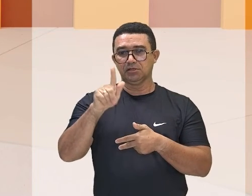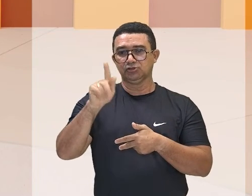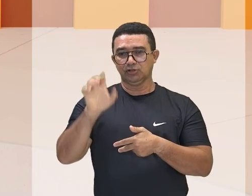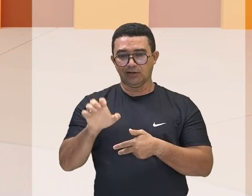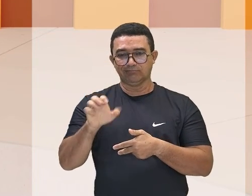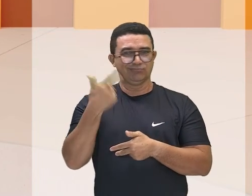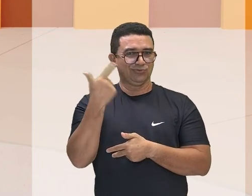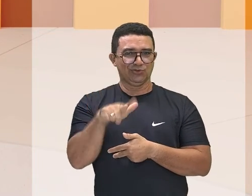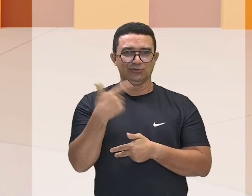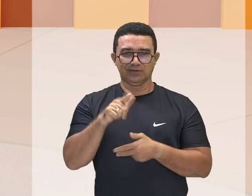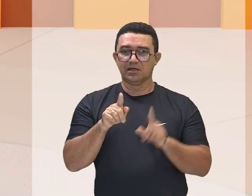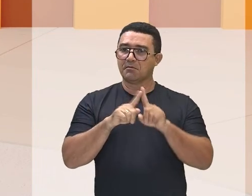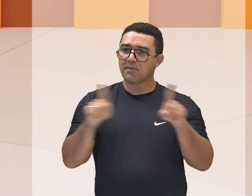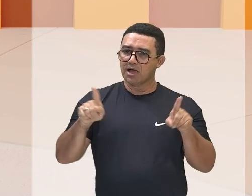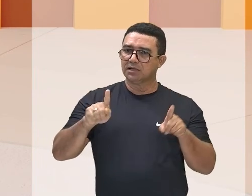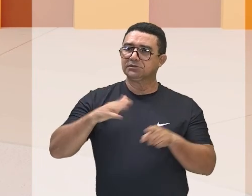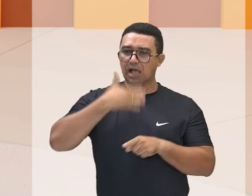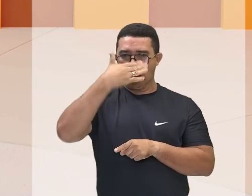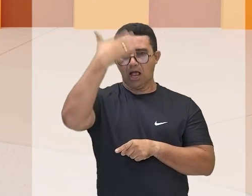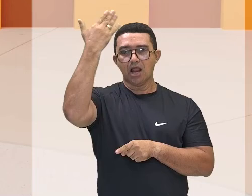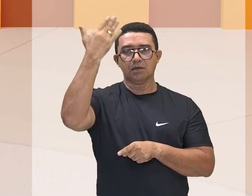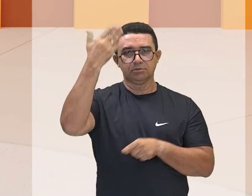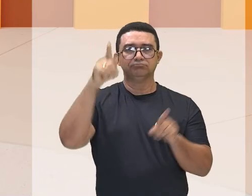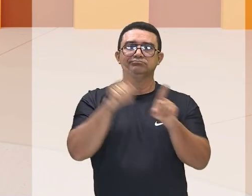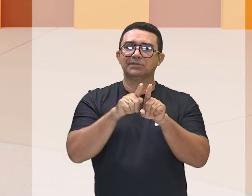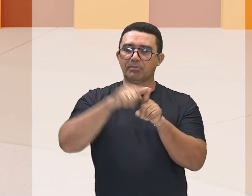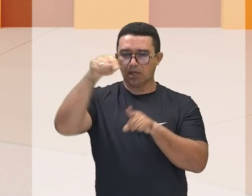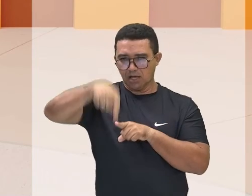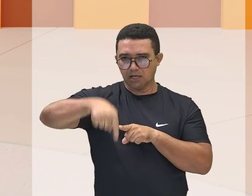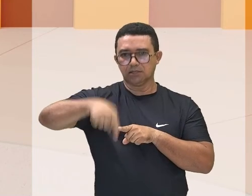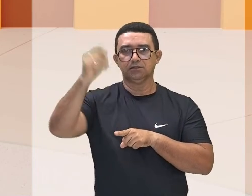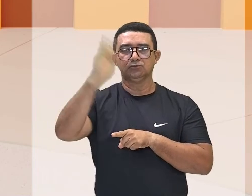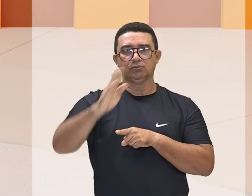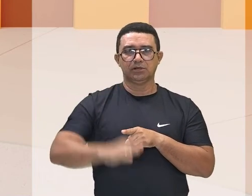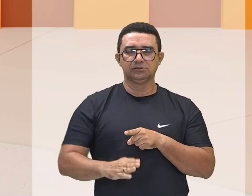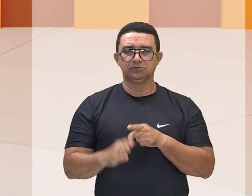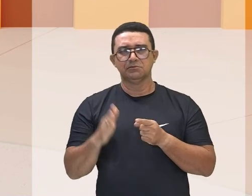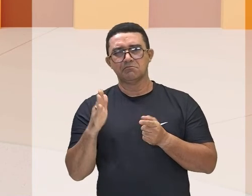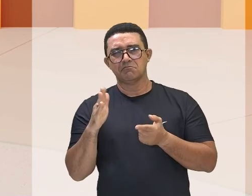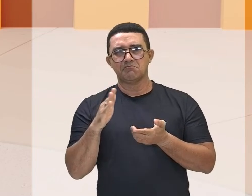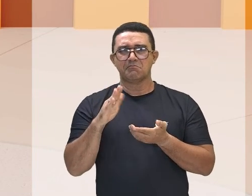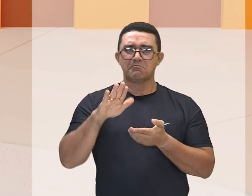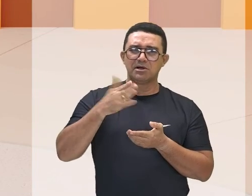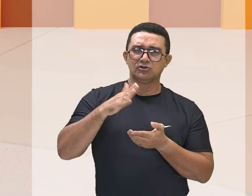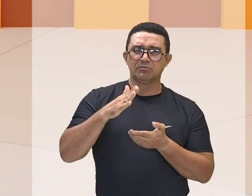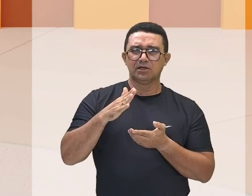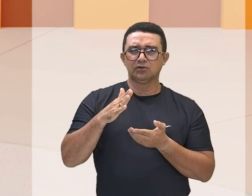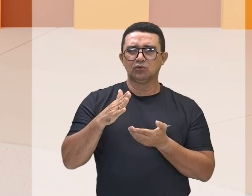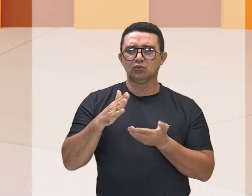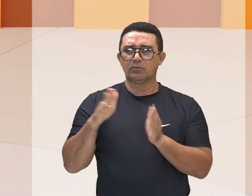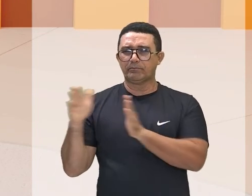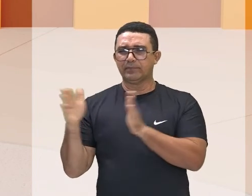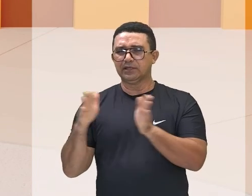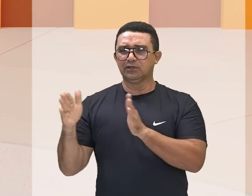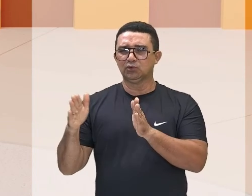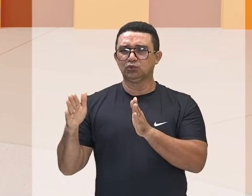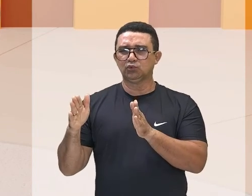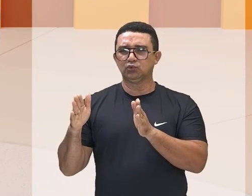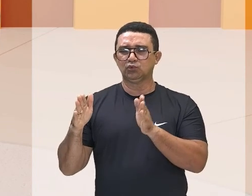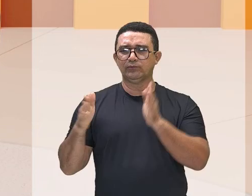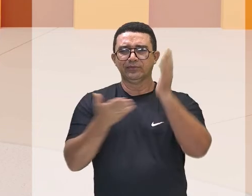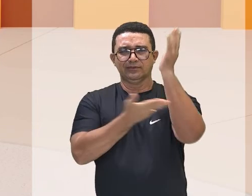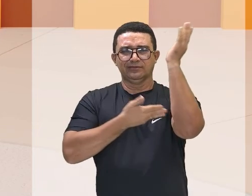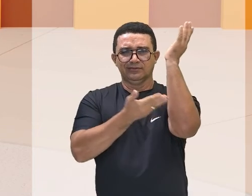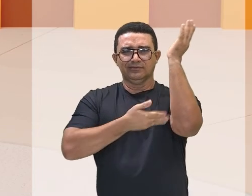verifica que os árabes eles vão estar presentes no nosso território a partir mais ou menos do período ali da borracha. A gente vai ter o